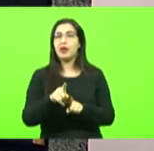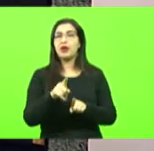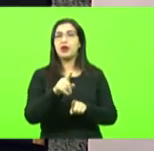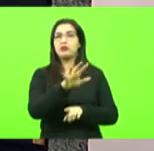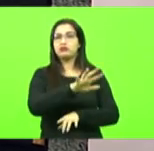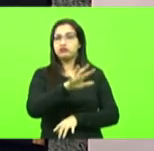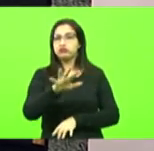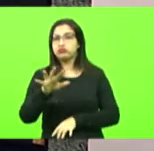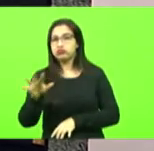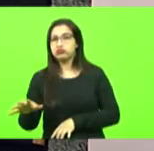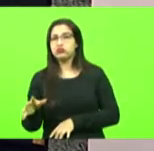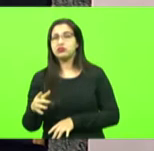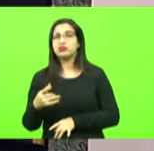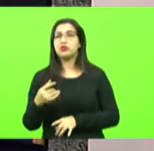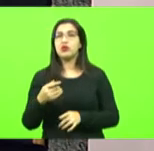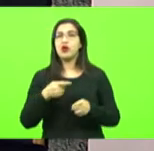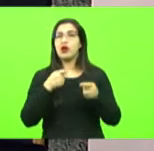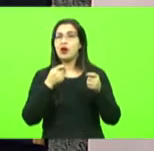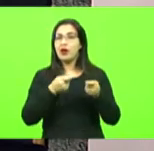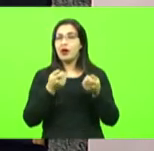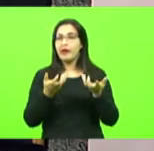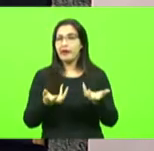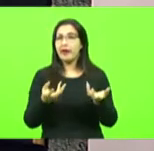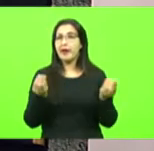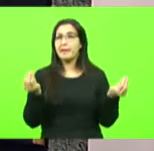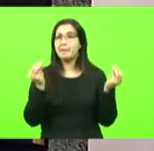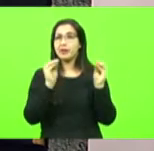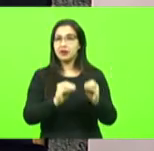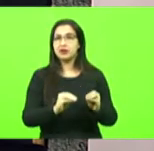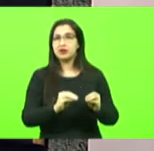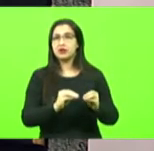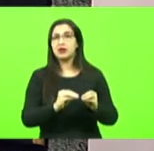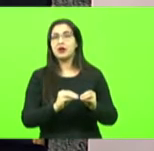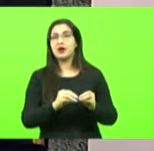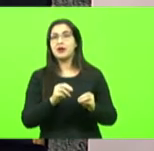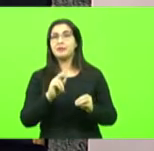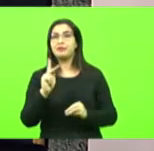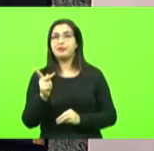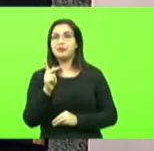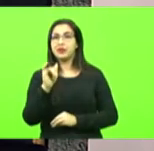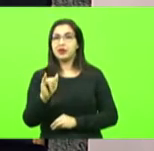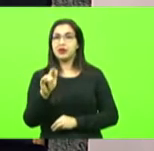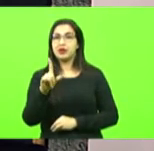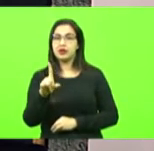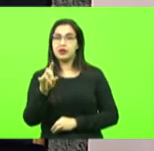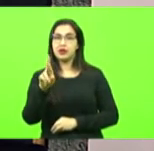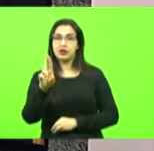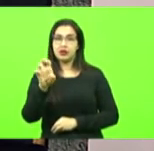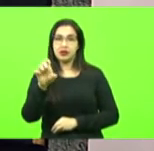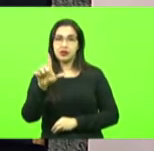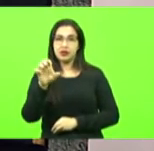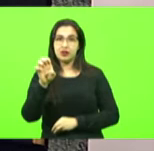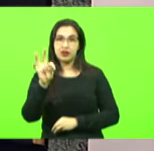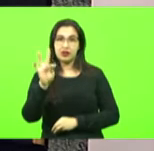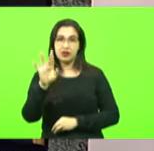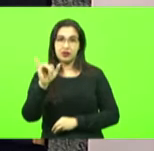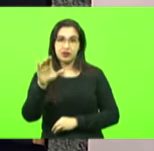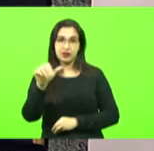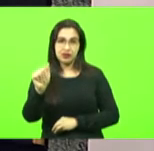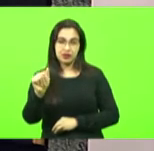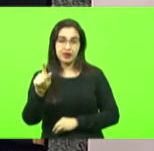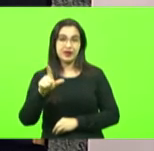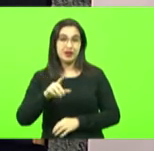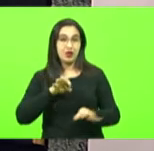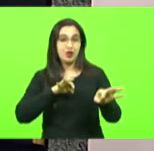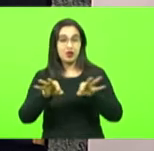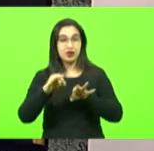na implantação de projetos de hidrelétricas. Em 14 de março de 1991, se tornou uma organização nacional,